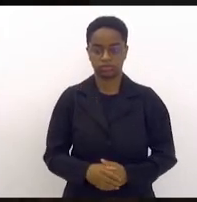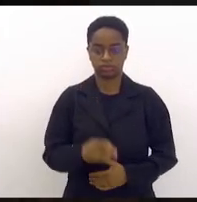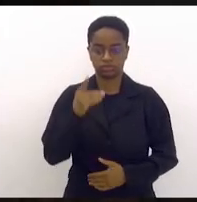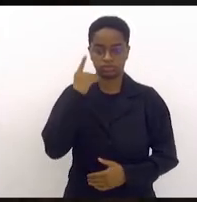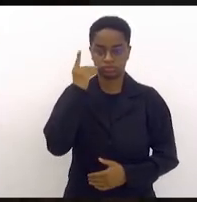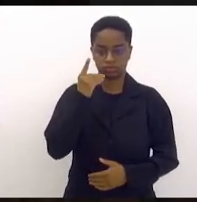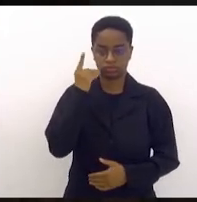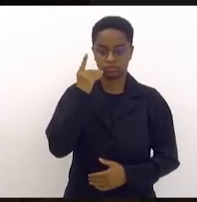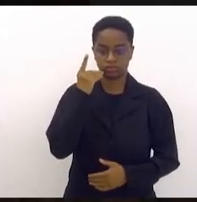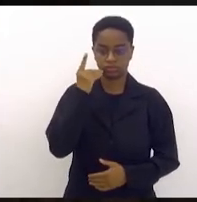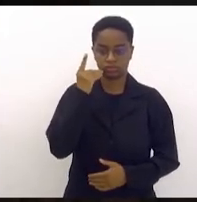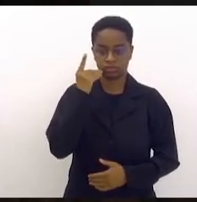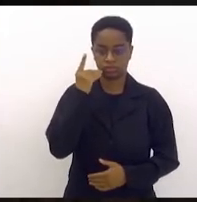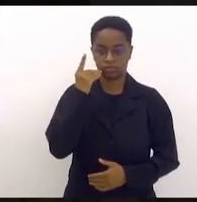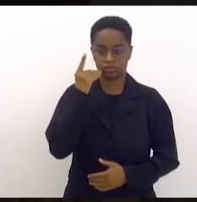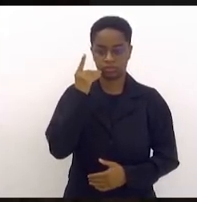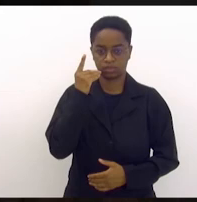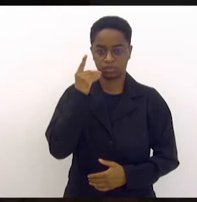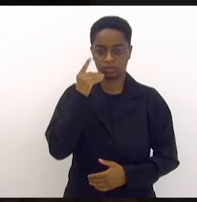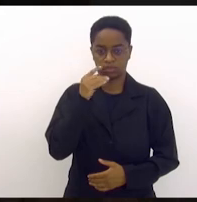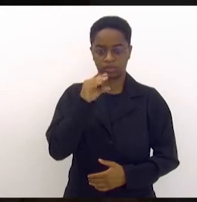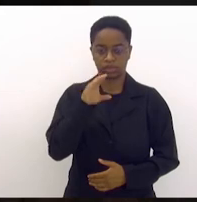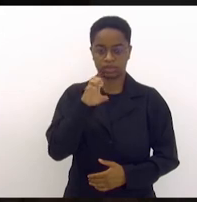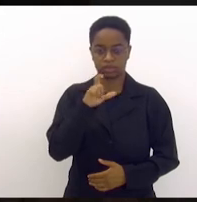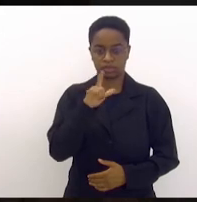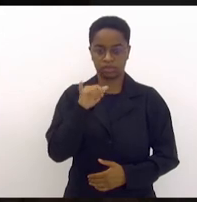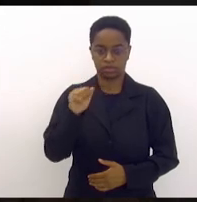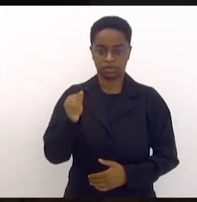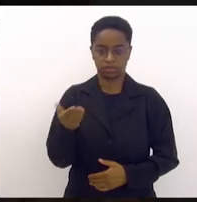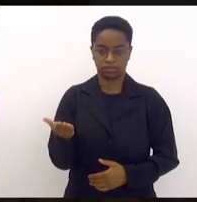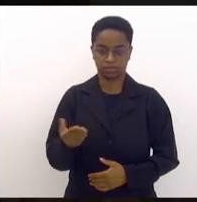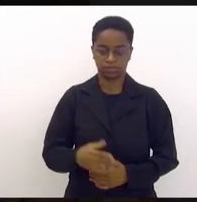Deputado, deputada Célia Jordão.